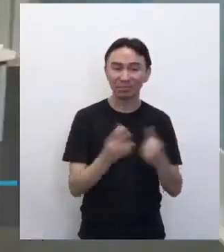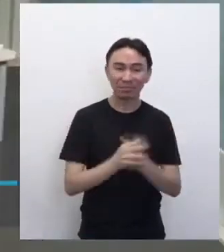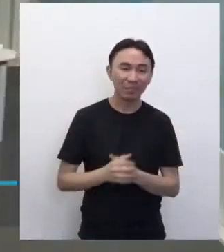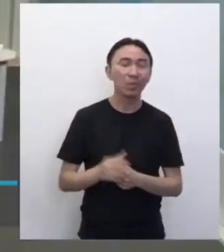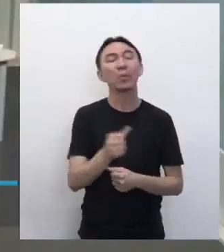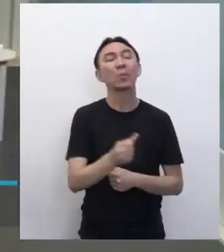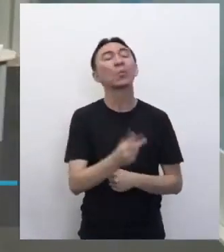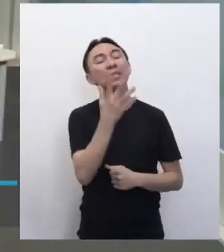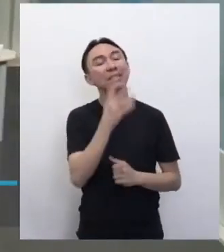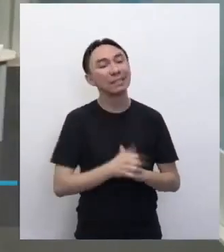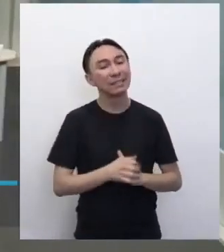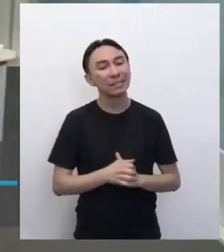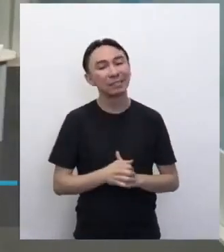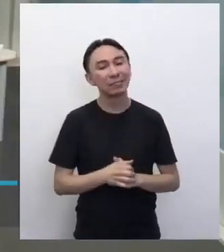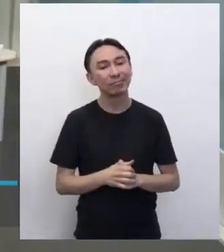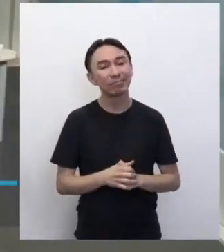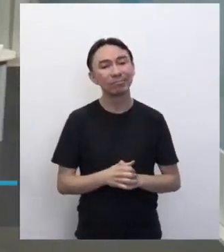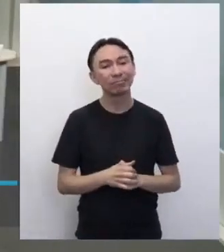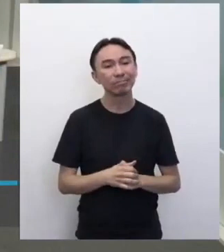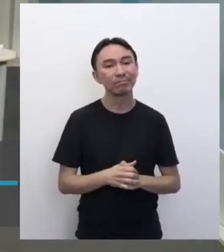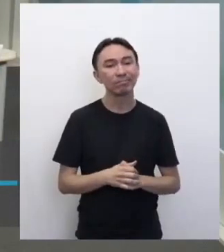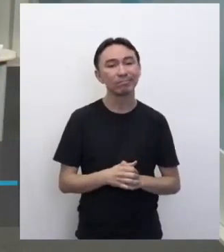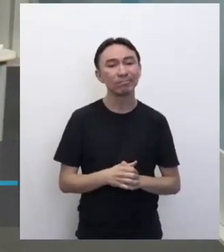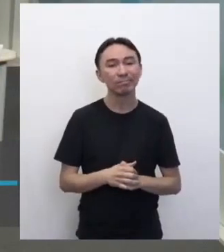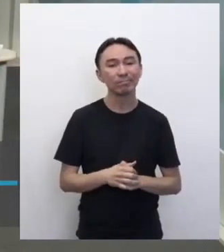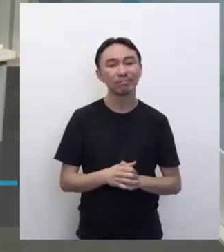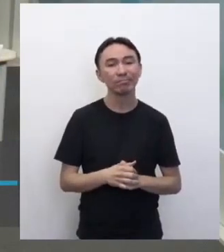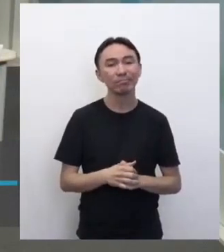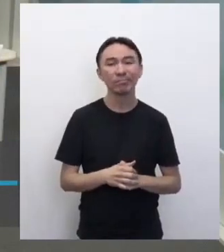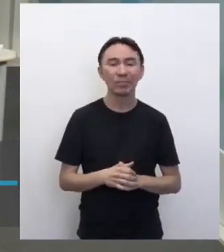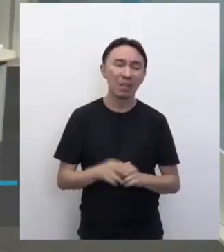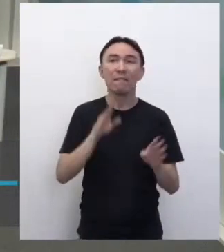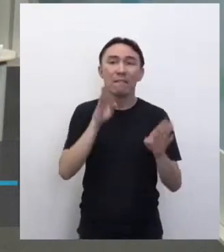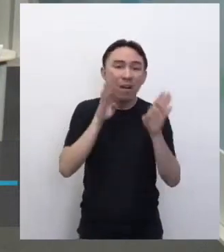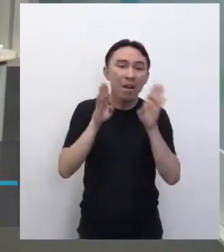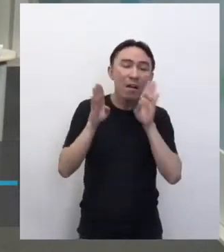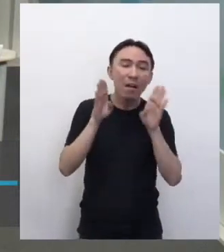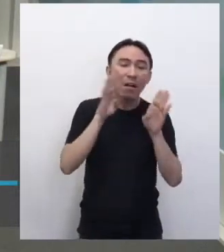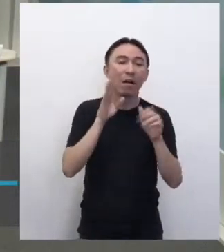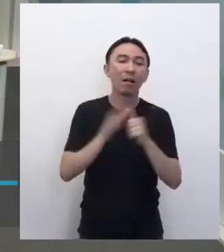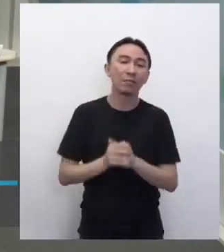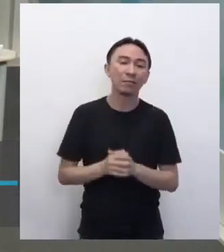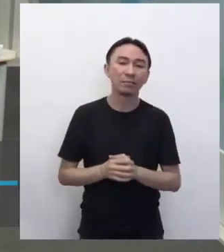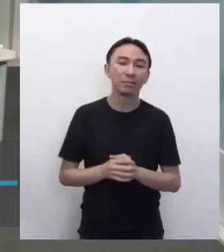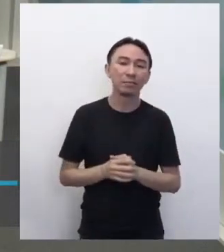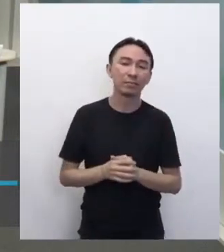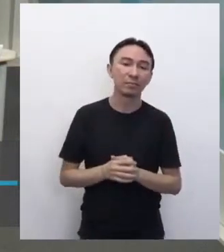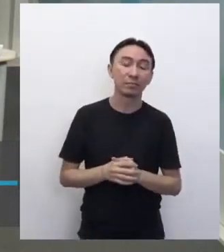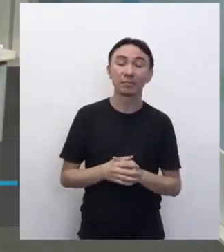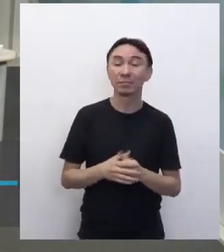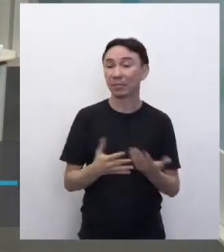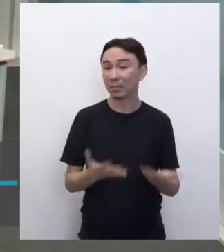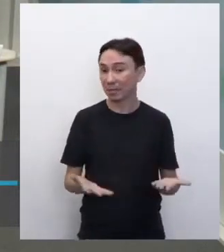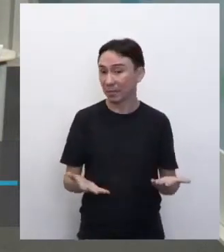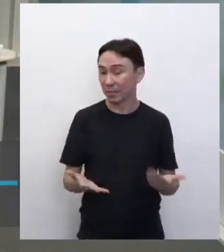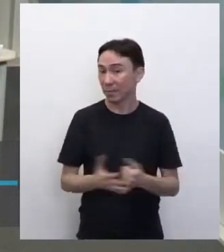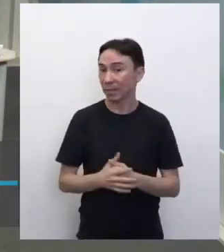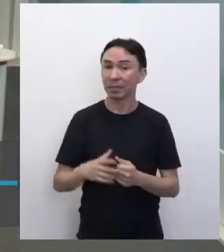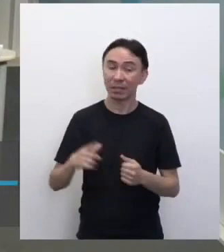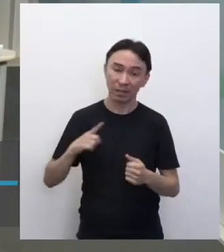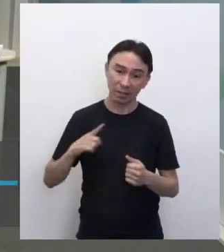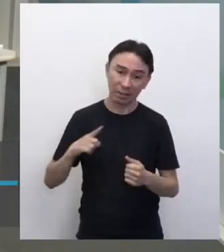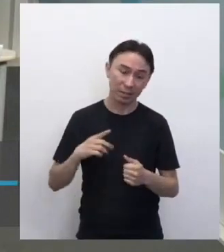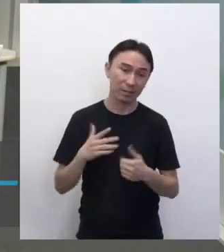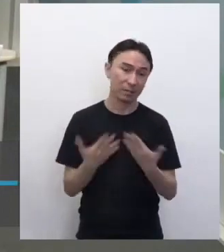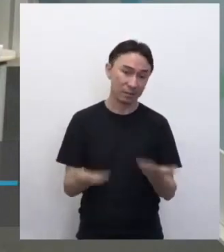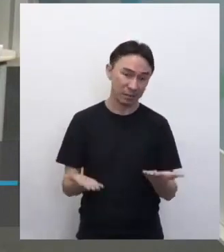I have Instagram, and Facebook, and Twitter, and that's all. That's all. Okay, so, you see, when you talk about